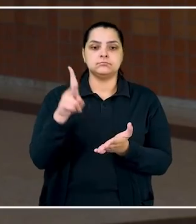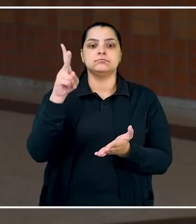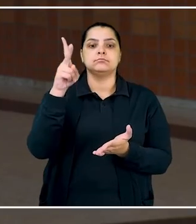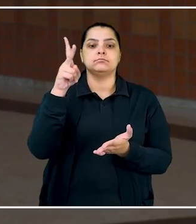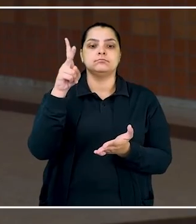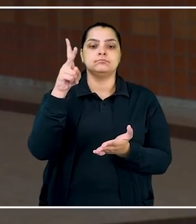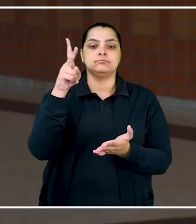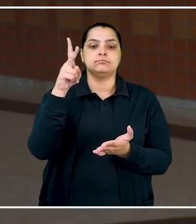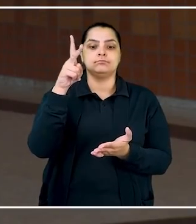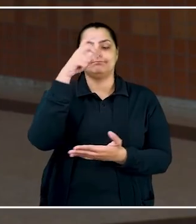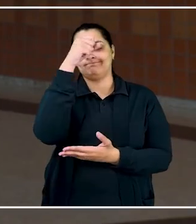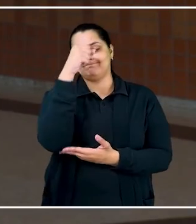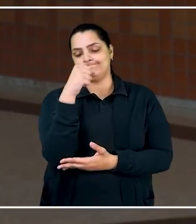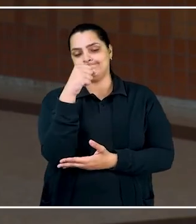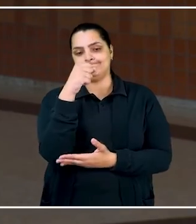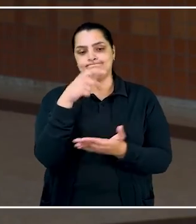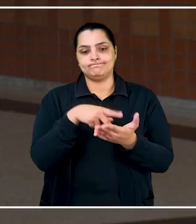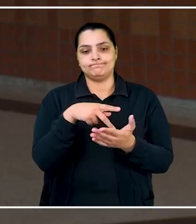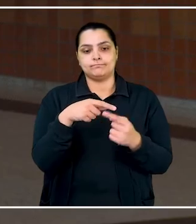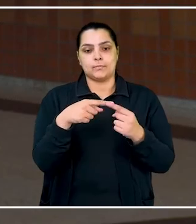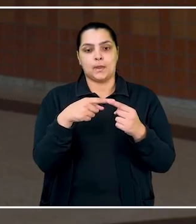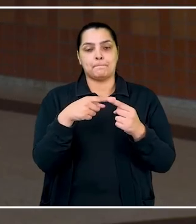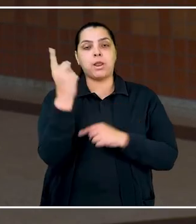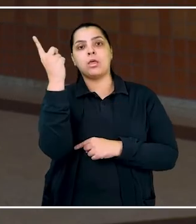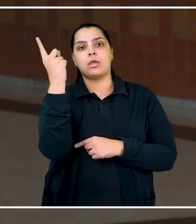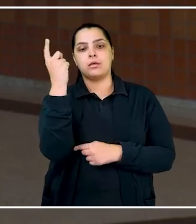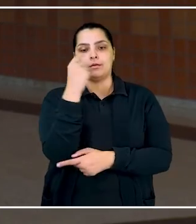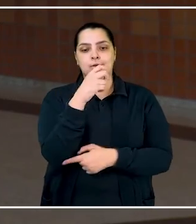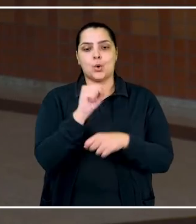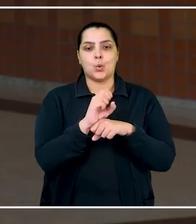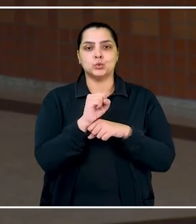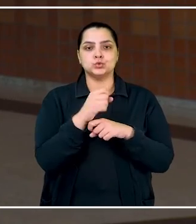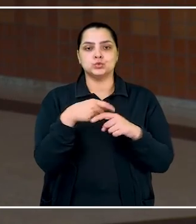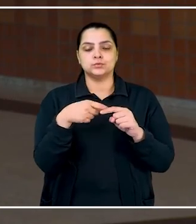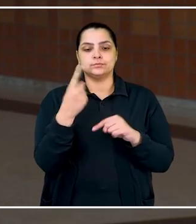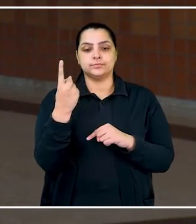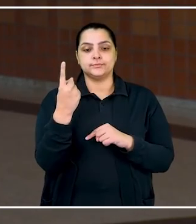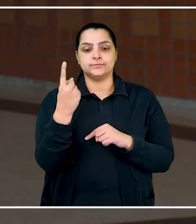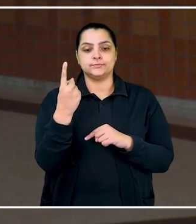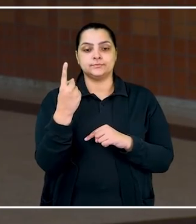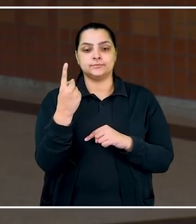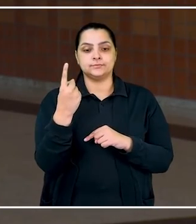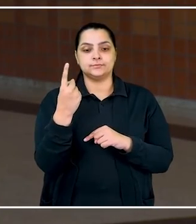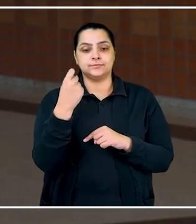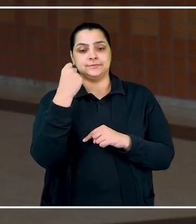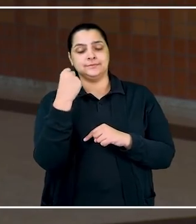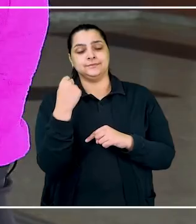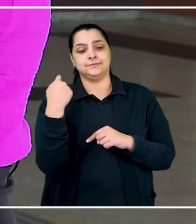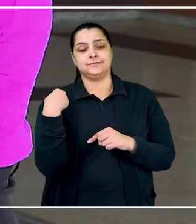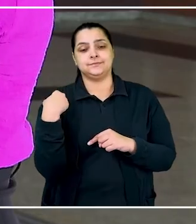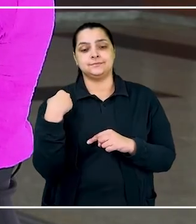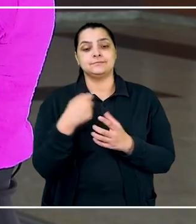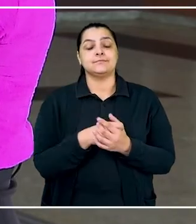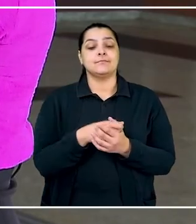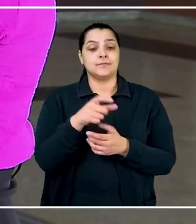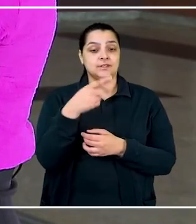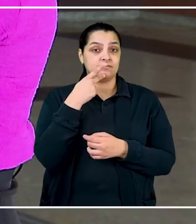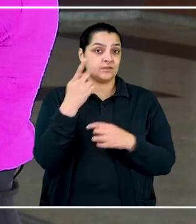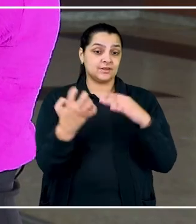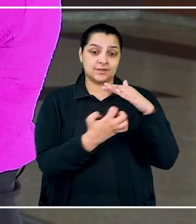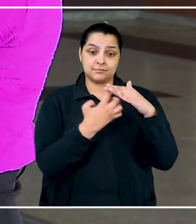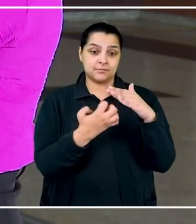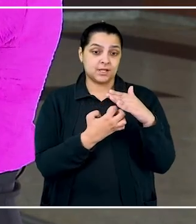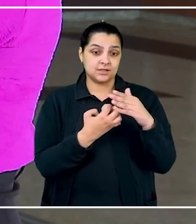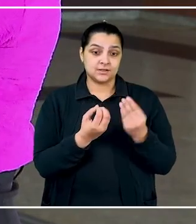escorreguei, aí eu bati o cotovelo, foi fratura exposta logo na hora, lá eu fiquei e ainda caí para cima do ombro. Marcelo conta